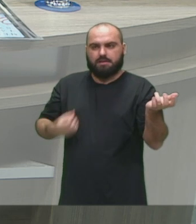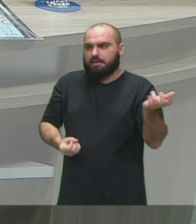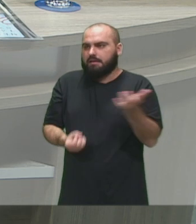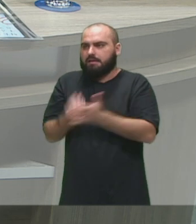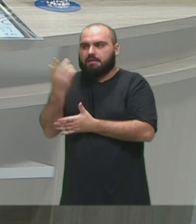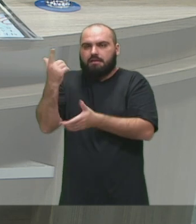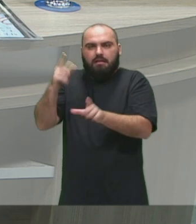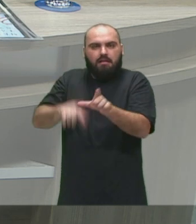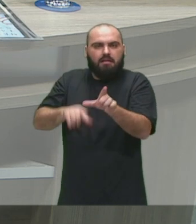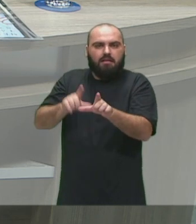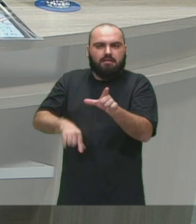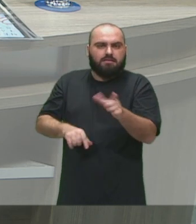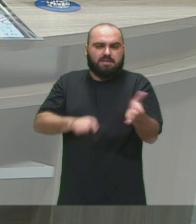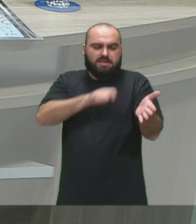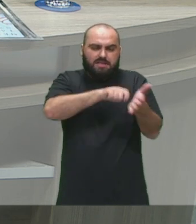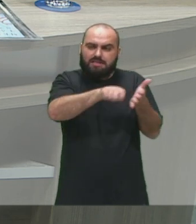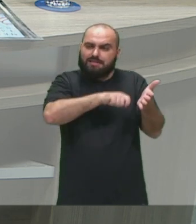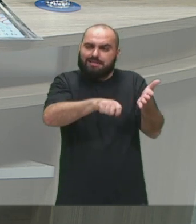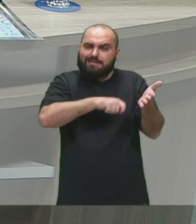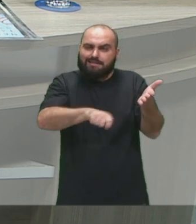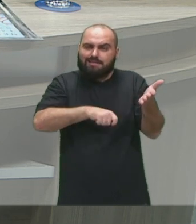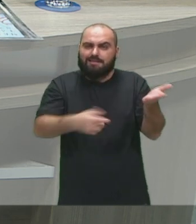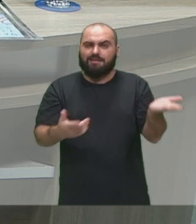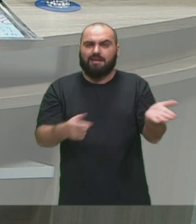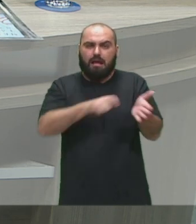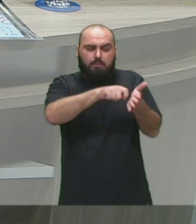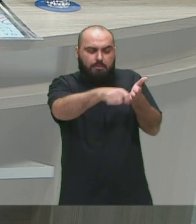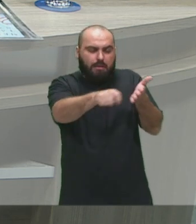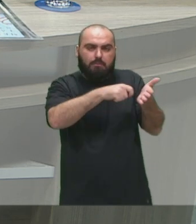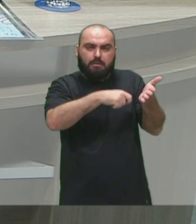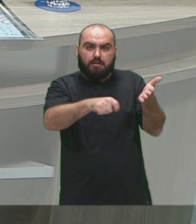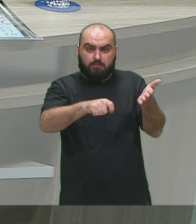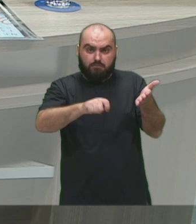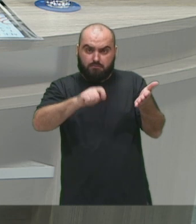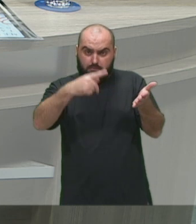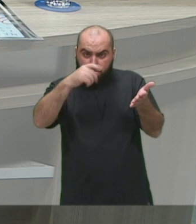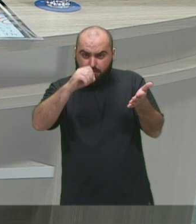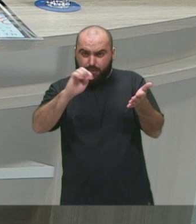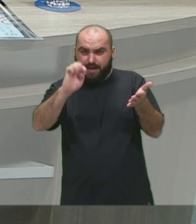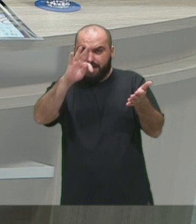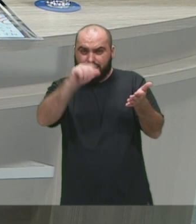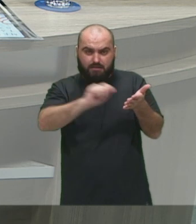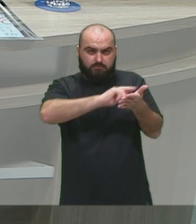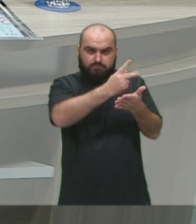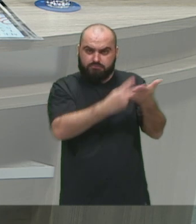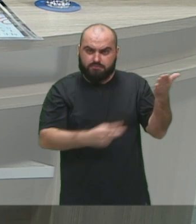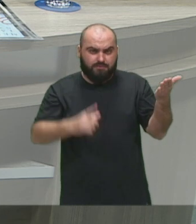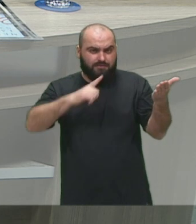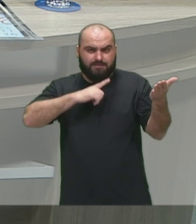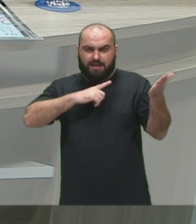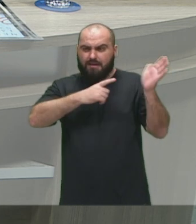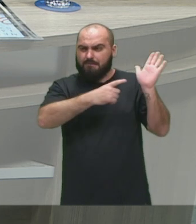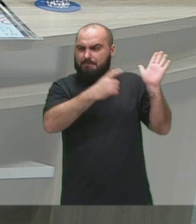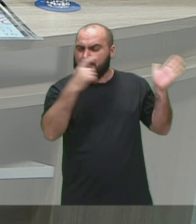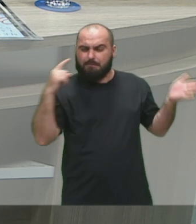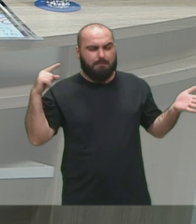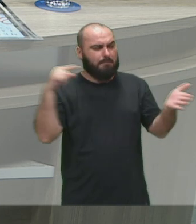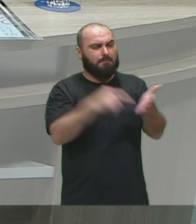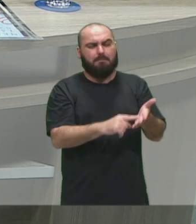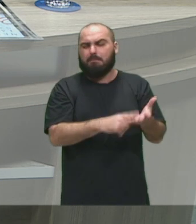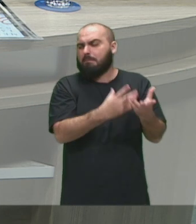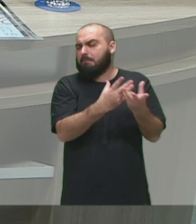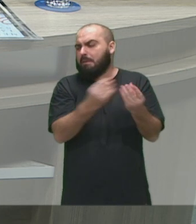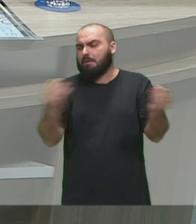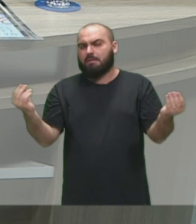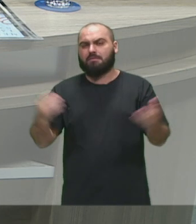Da escrita, é só você olhar os poetas, as poesias, elas são cheias de denúncias.